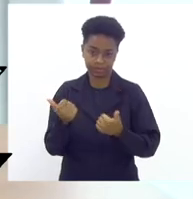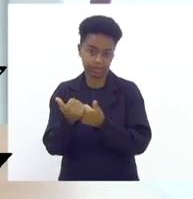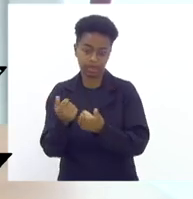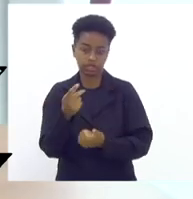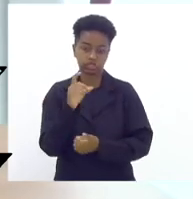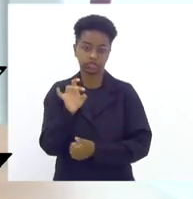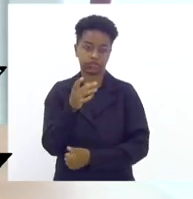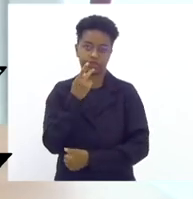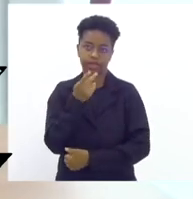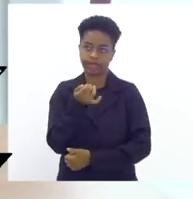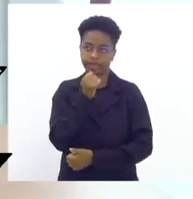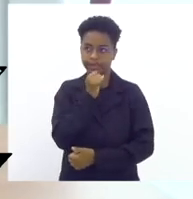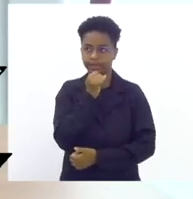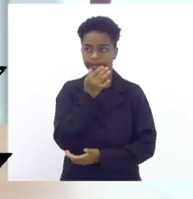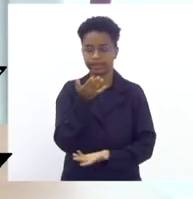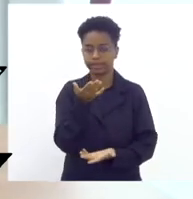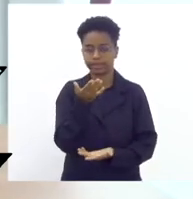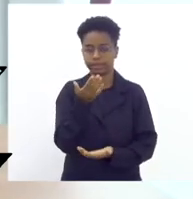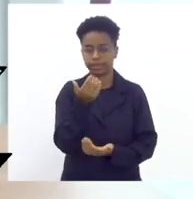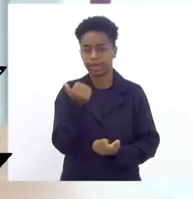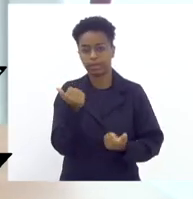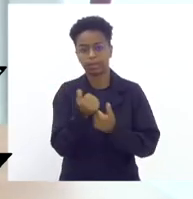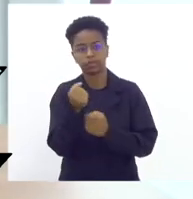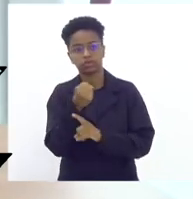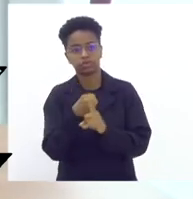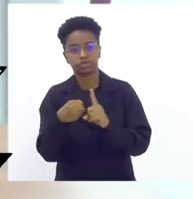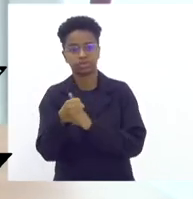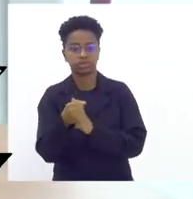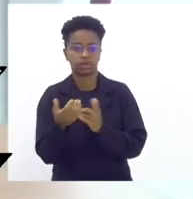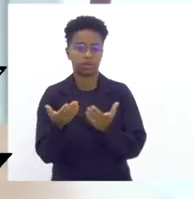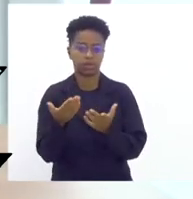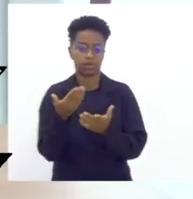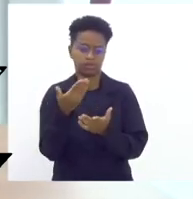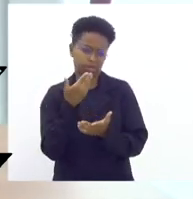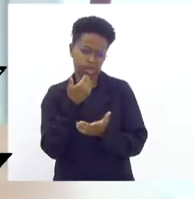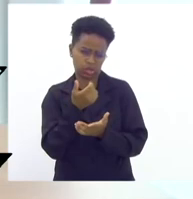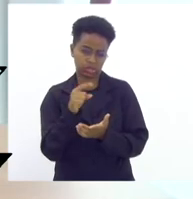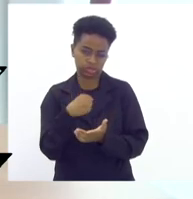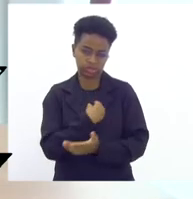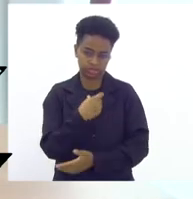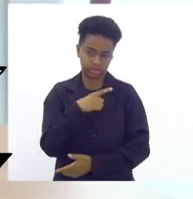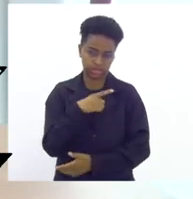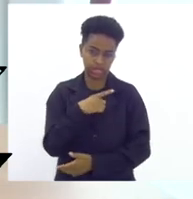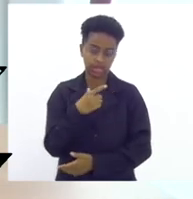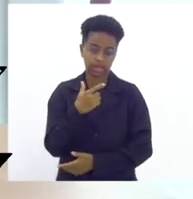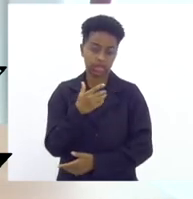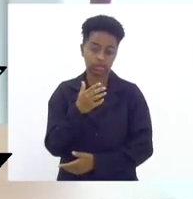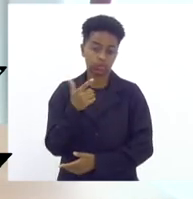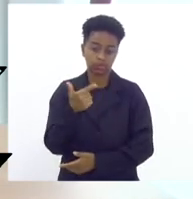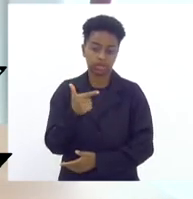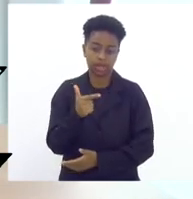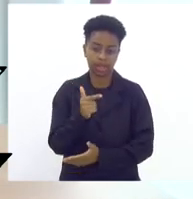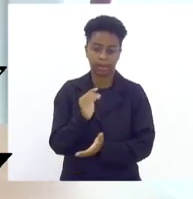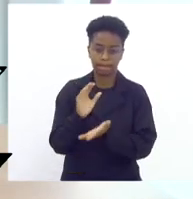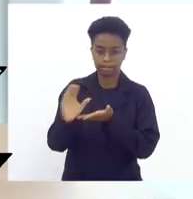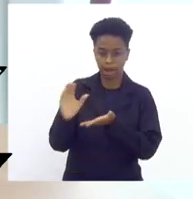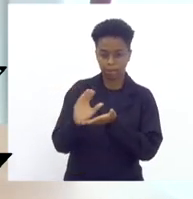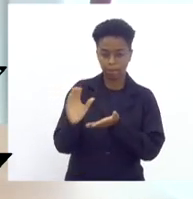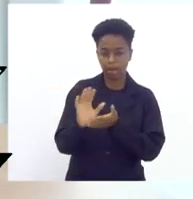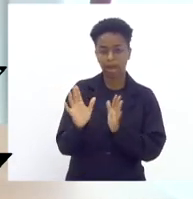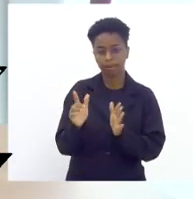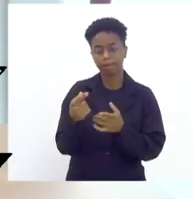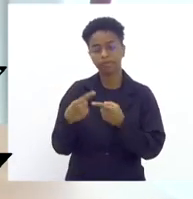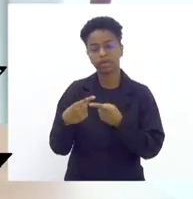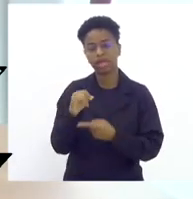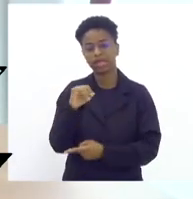eh social mais efetivo que a gente tem que não tem um caráter contributivo né é o